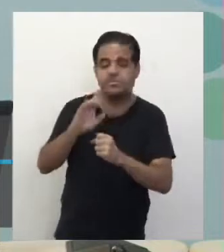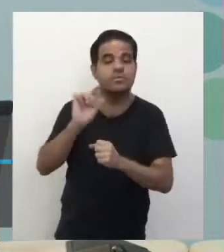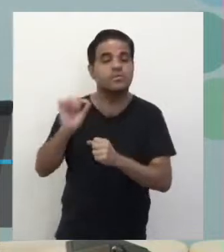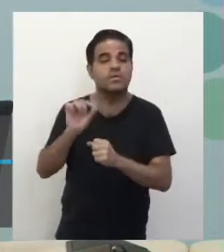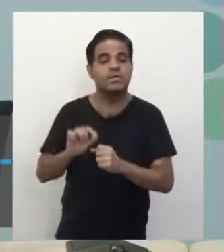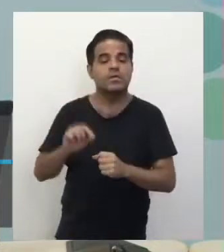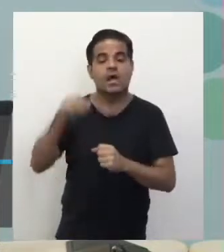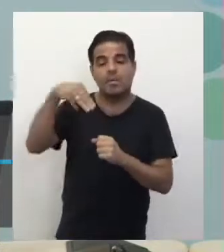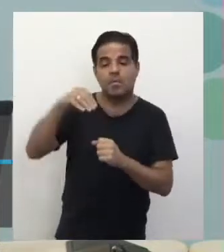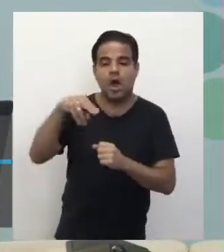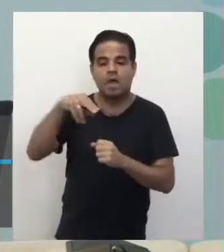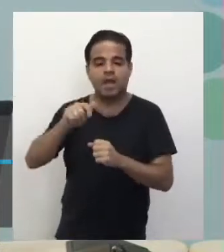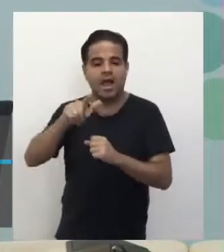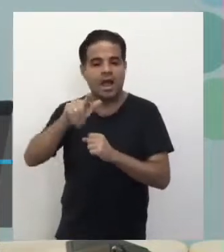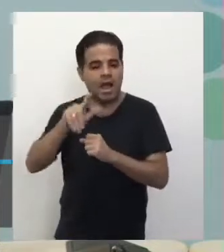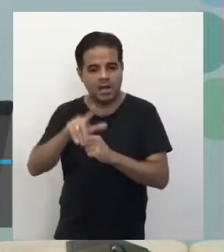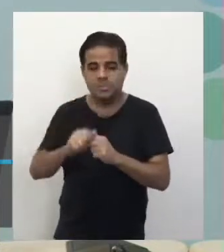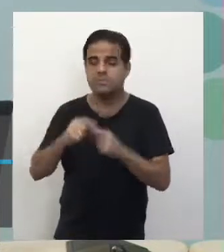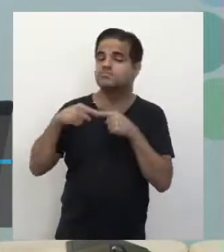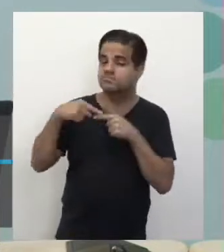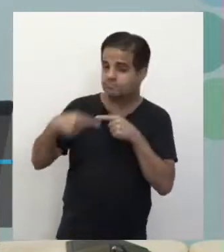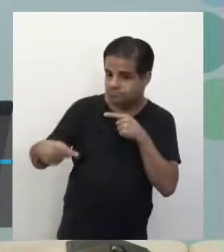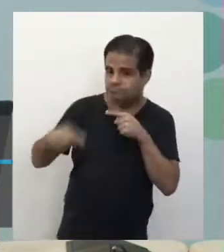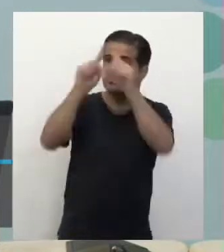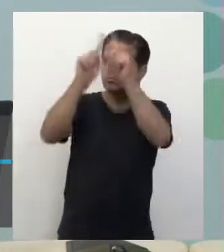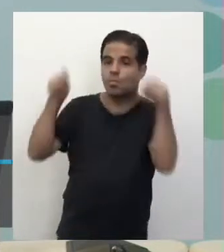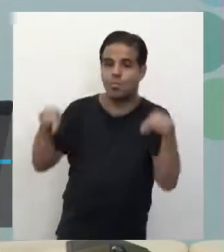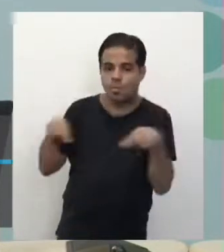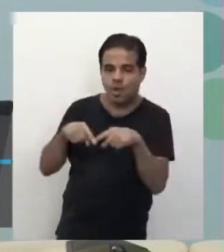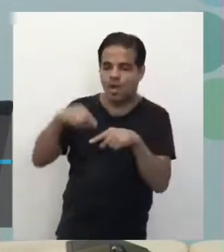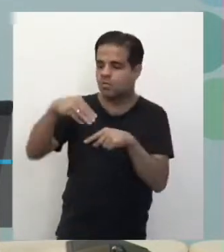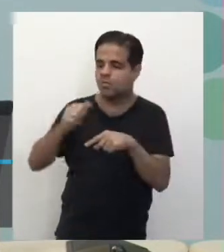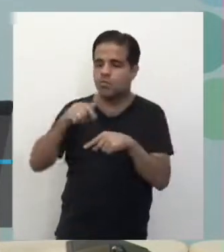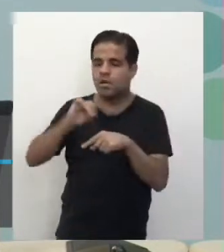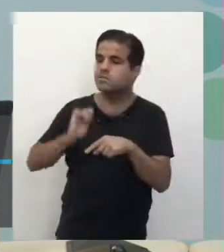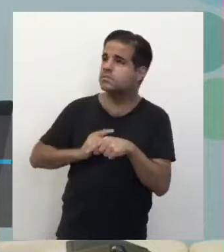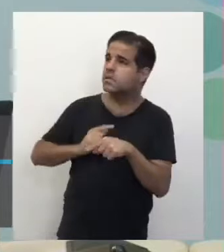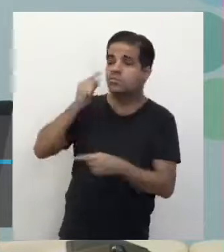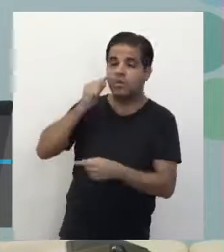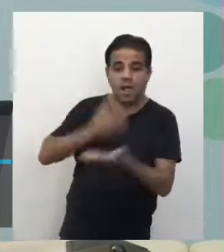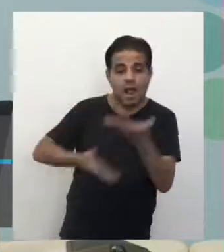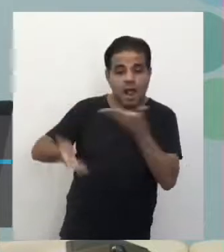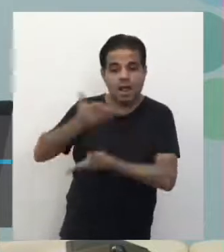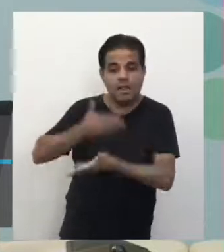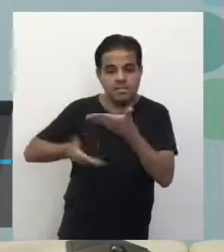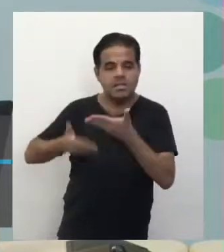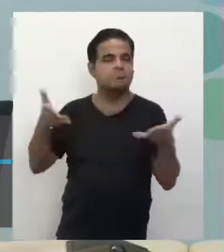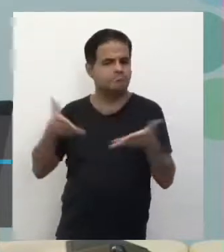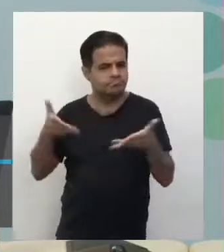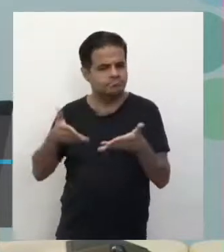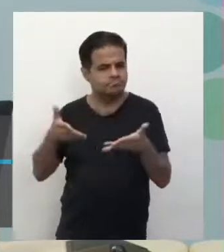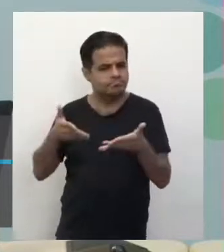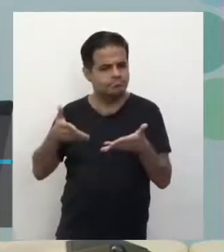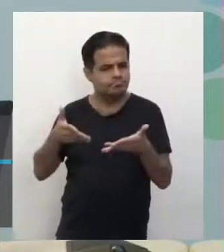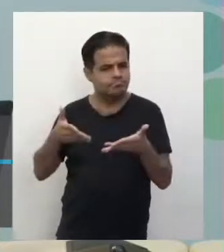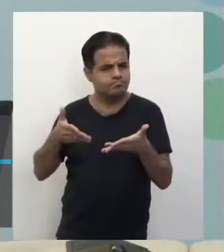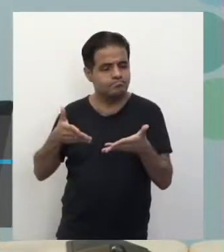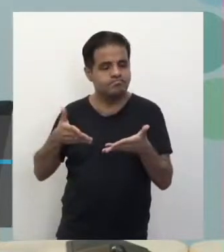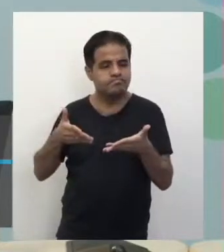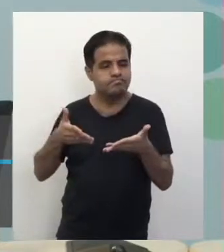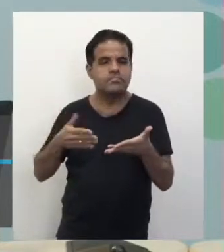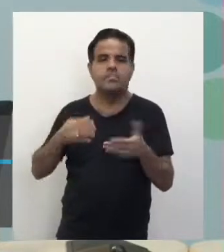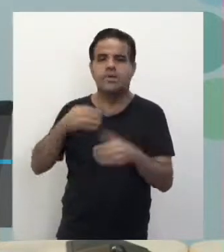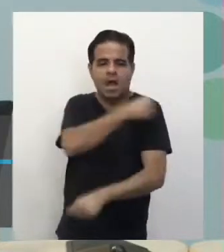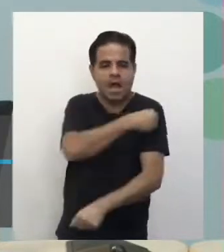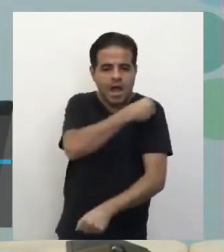a Mona Lisa. A partir do quadro da Mona Lisa, o que nós temos? Uma relação com a atualidade, né? Ela aí com álcool em